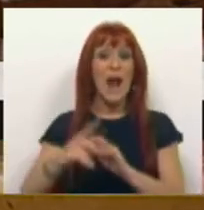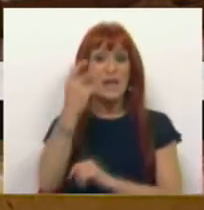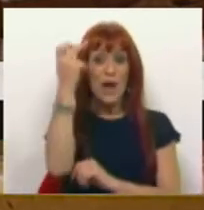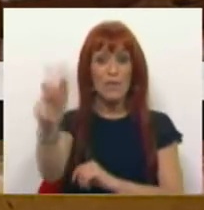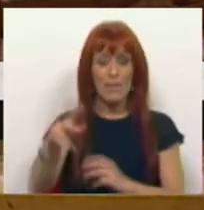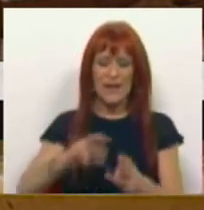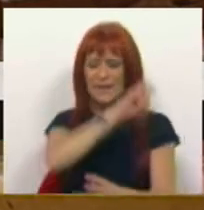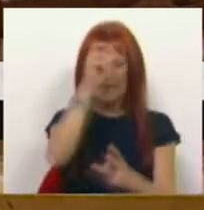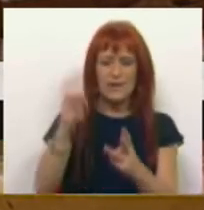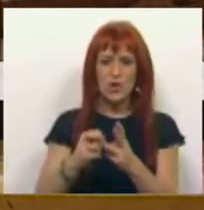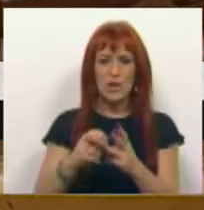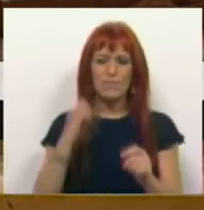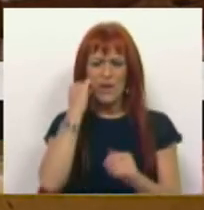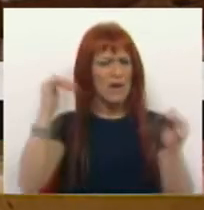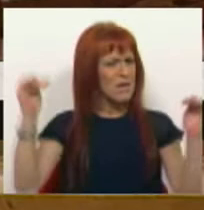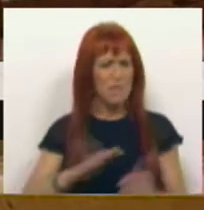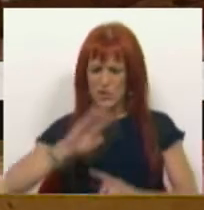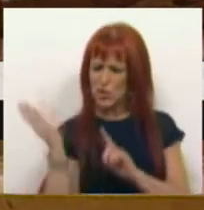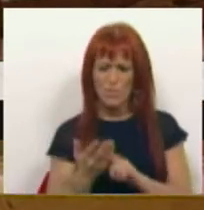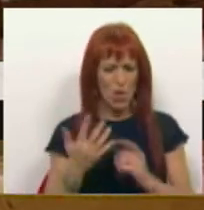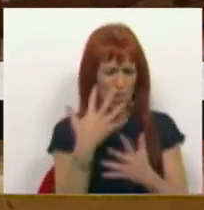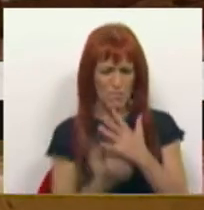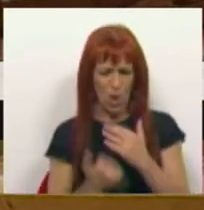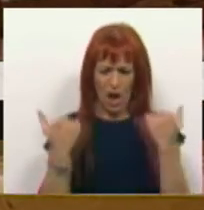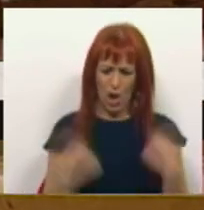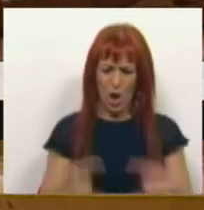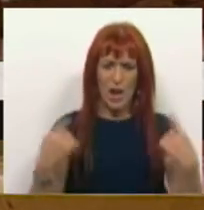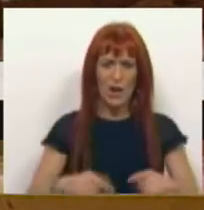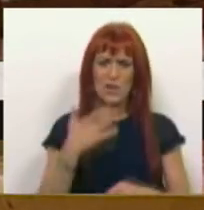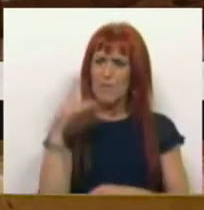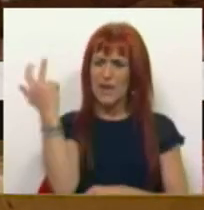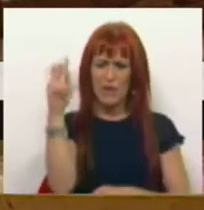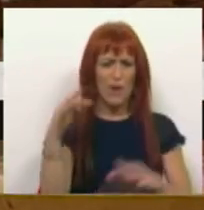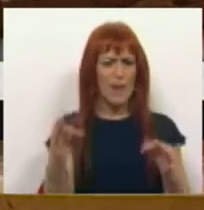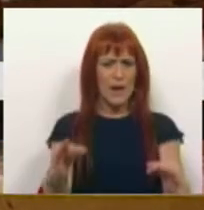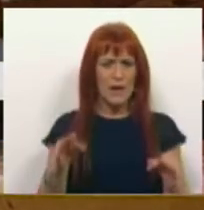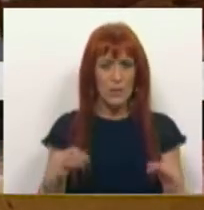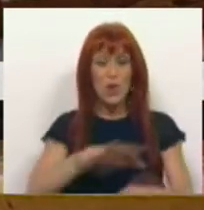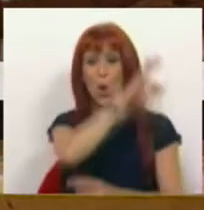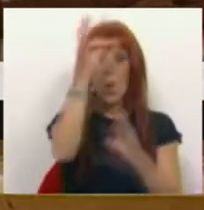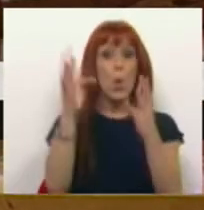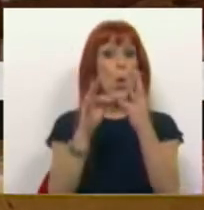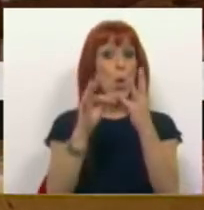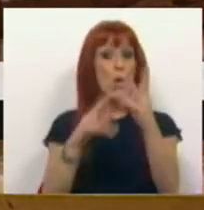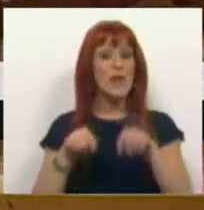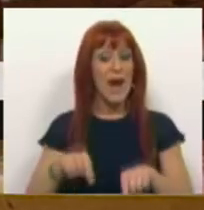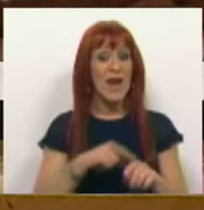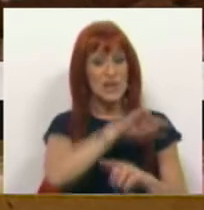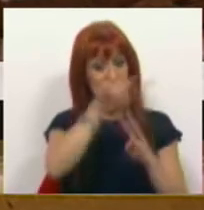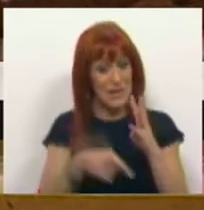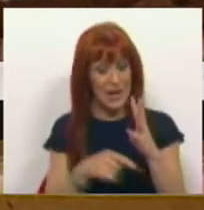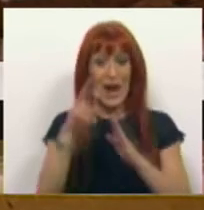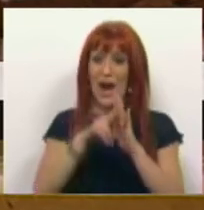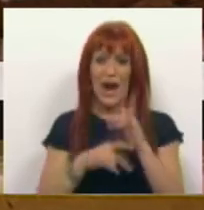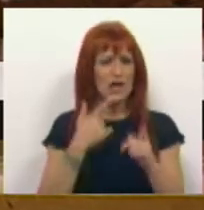reforma. Terceiro, desagravar as penalizações atualmente existentes para quem pede reforma antecipada. Em quarto lugar, destas